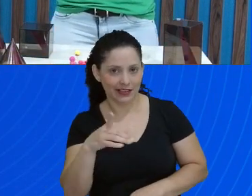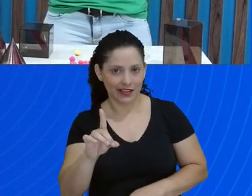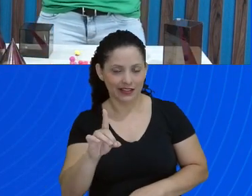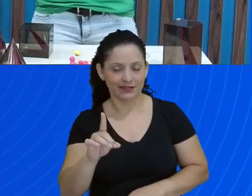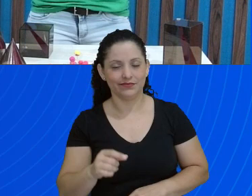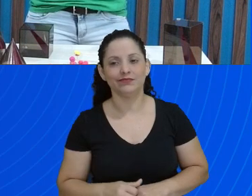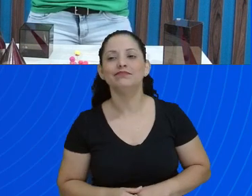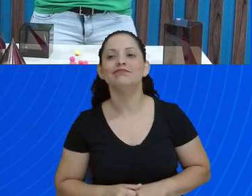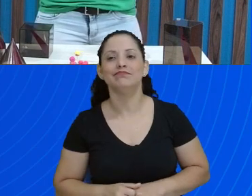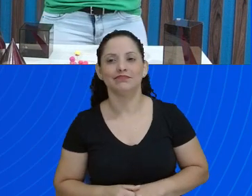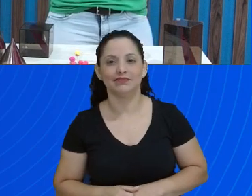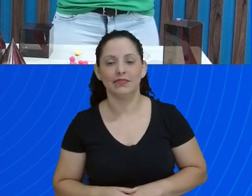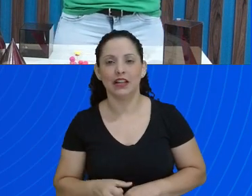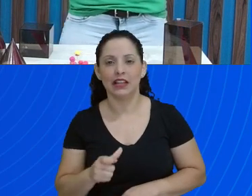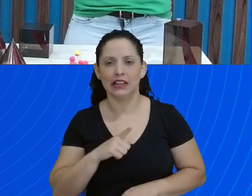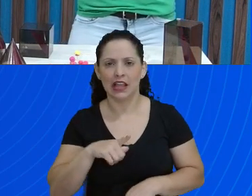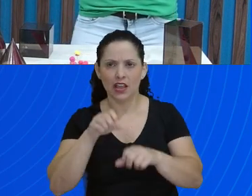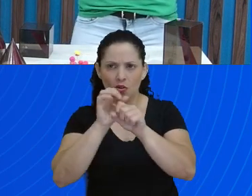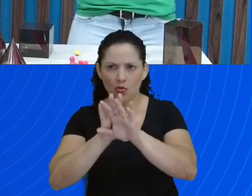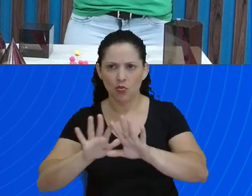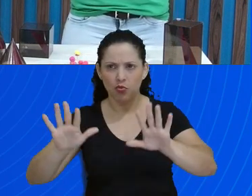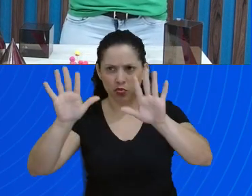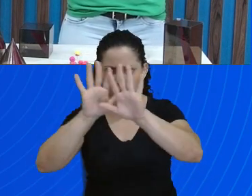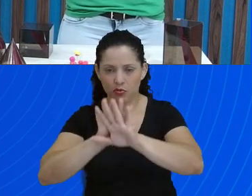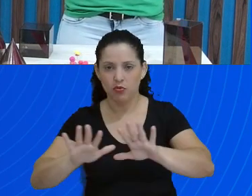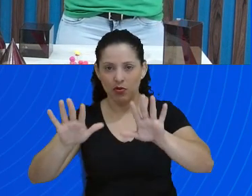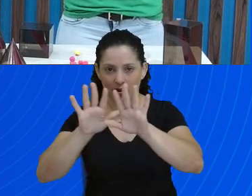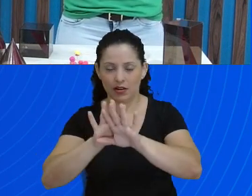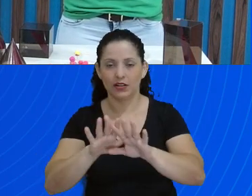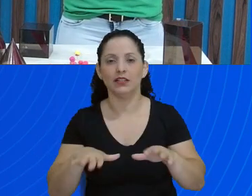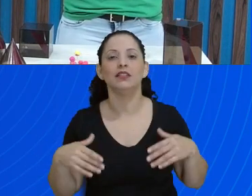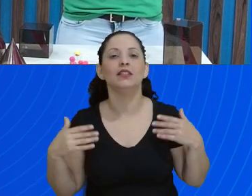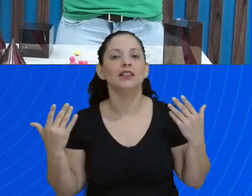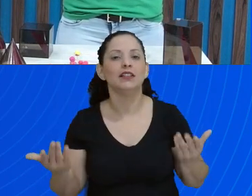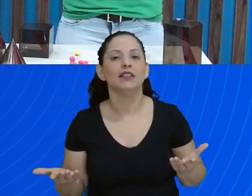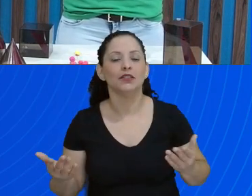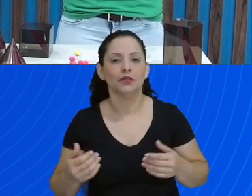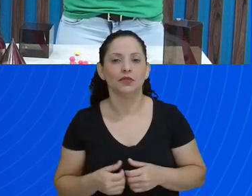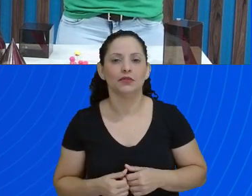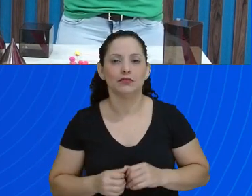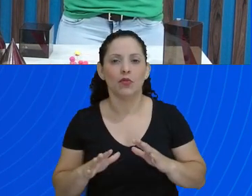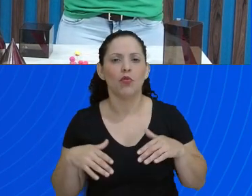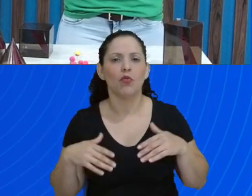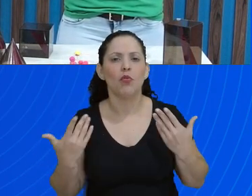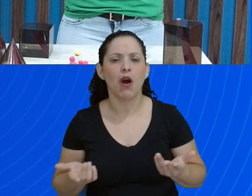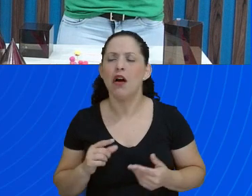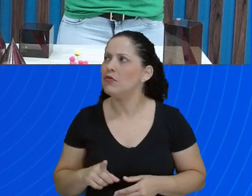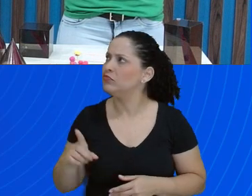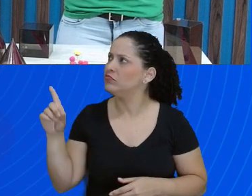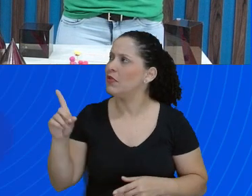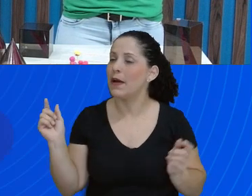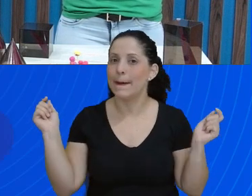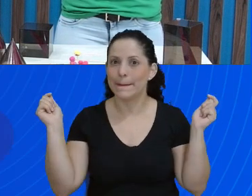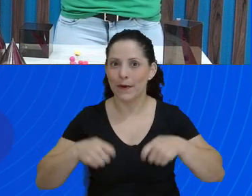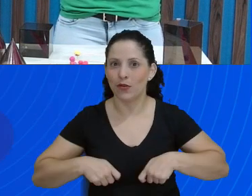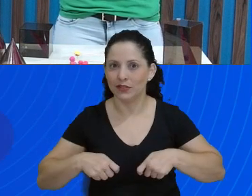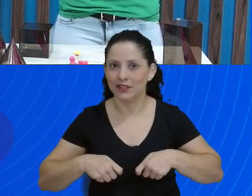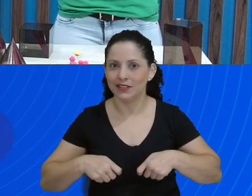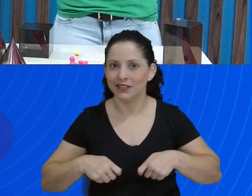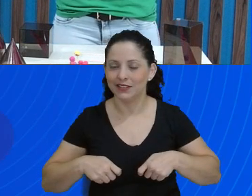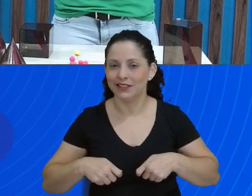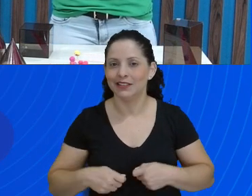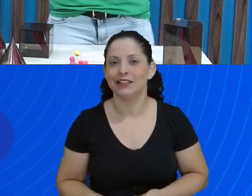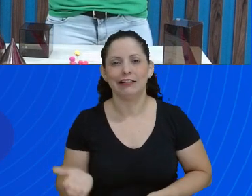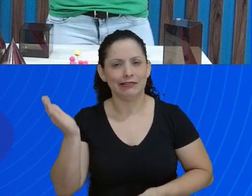figuras espaciais têm 3 dimensões. Então, quais dessas aí a gente pode classificar como